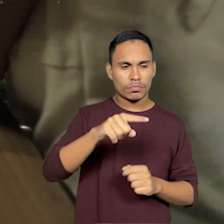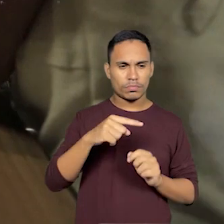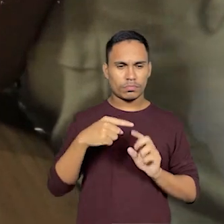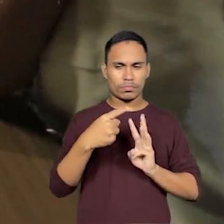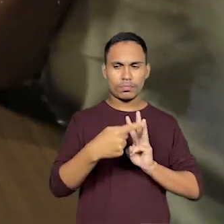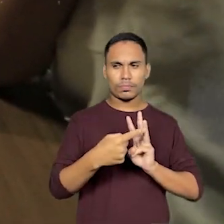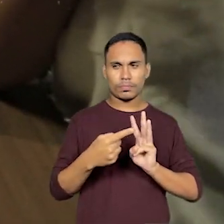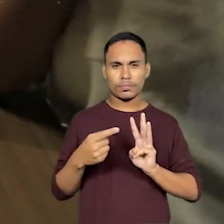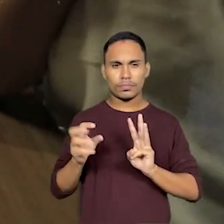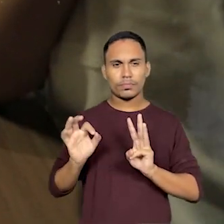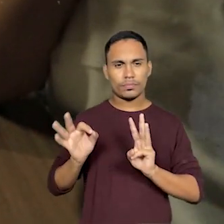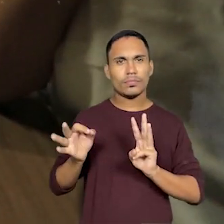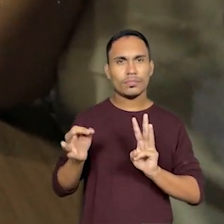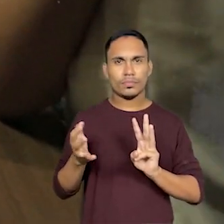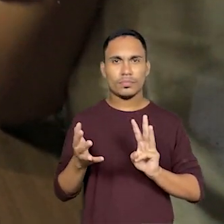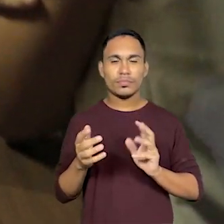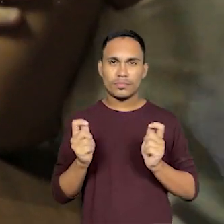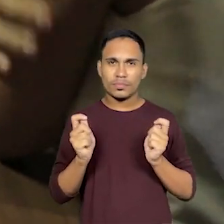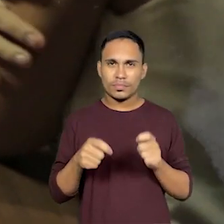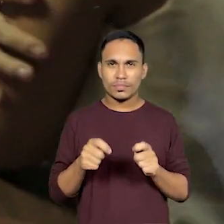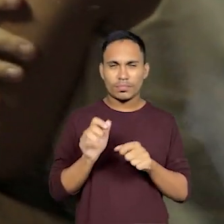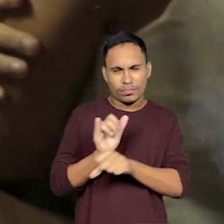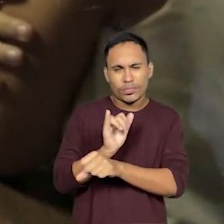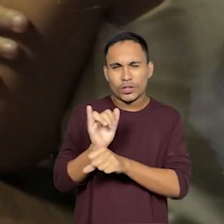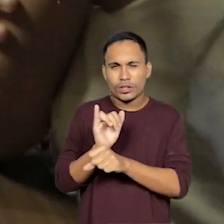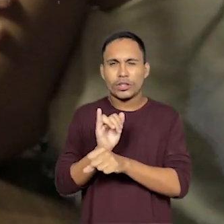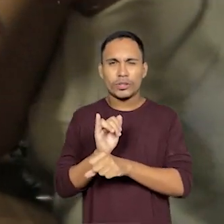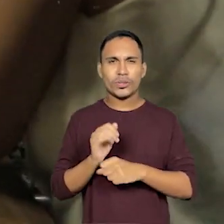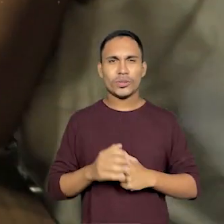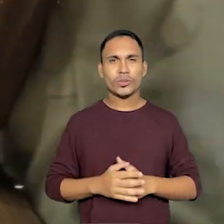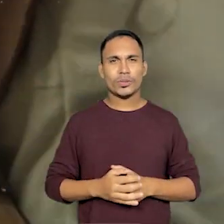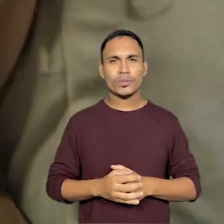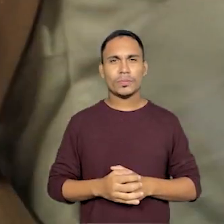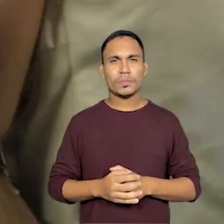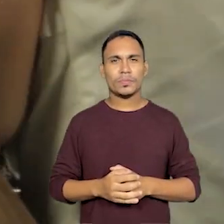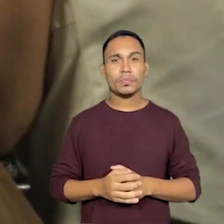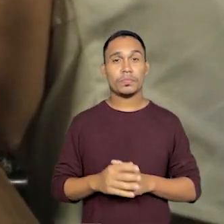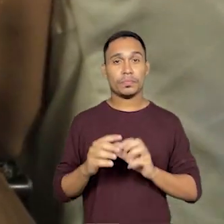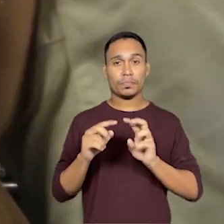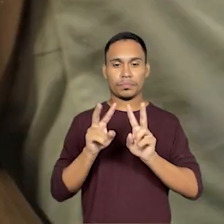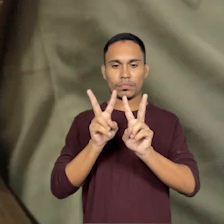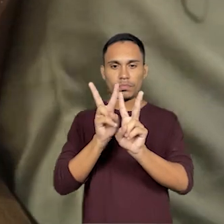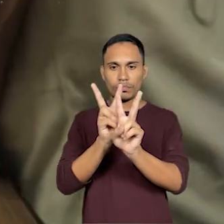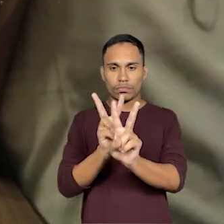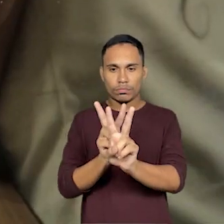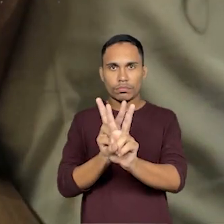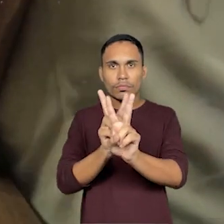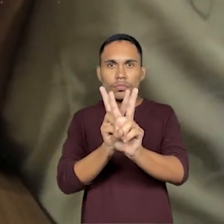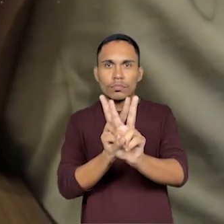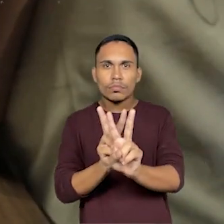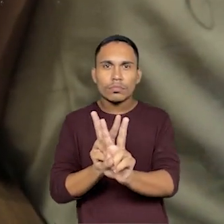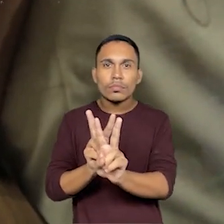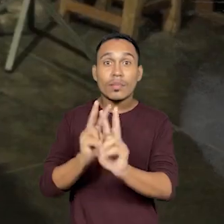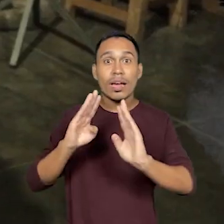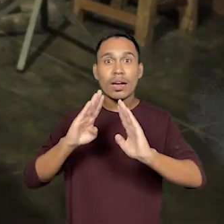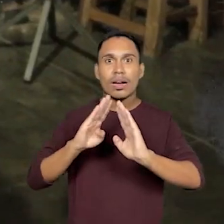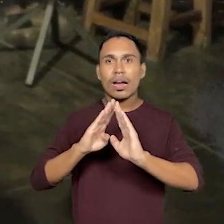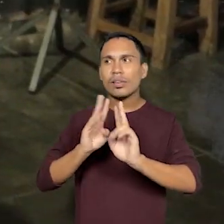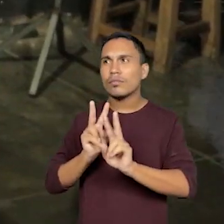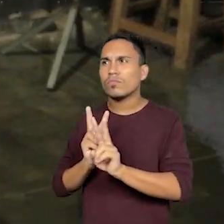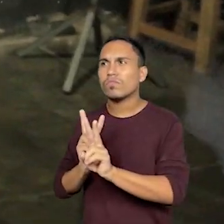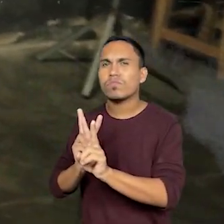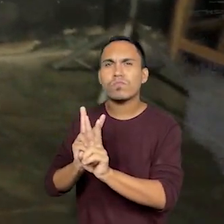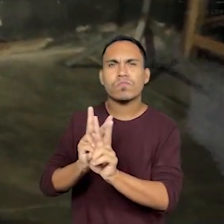é. Que vocês é ficam isso, bem juntinhos, né? É. Aí nesses quatro, a gente vai passeando por essa casa, de uma maneira